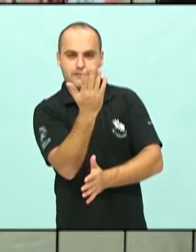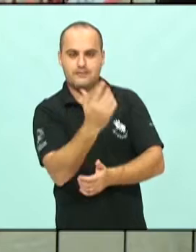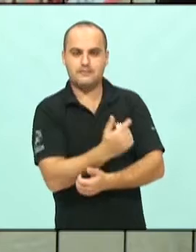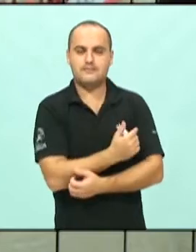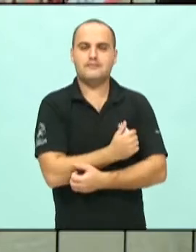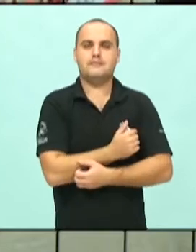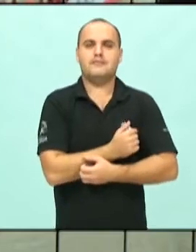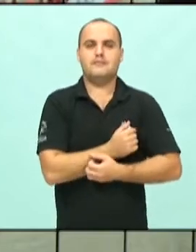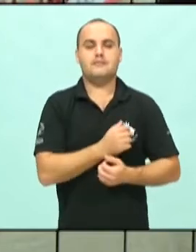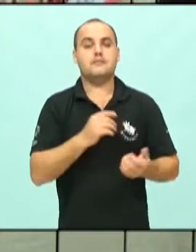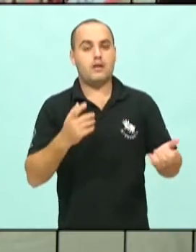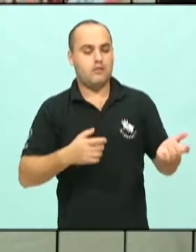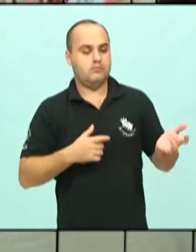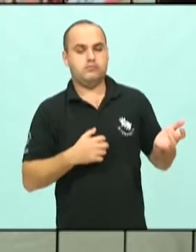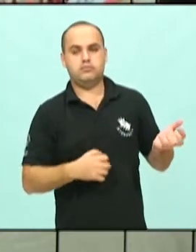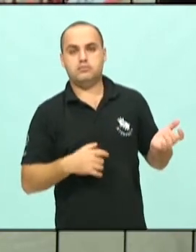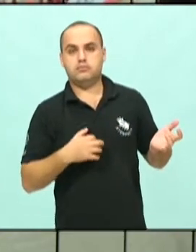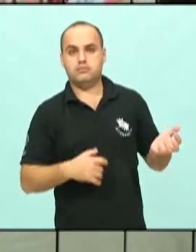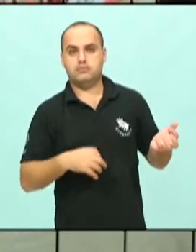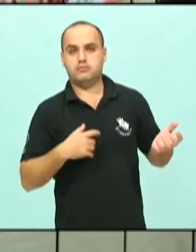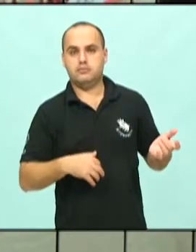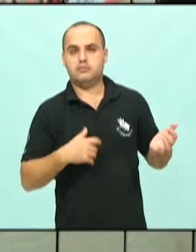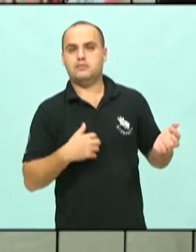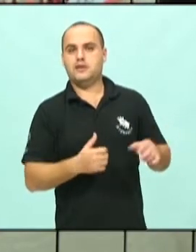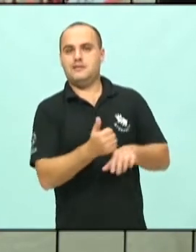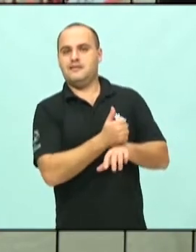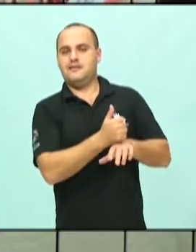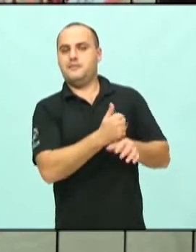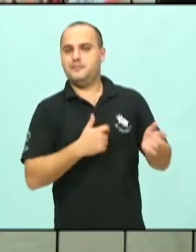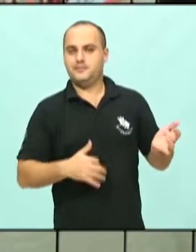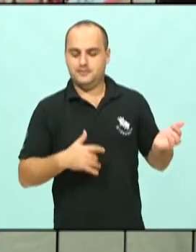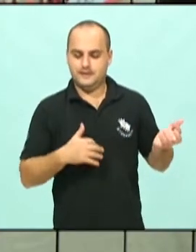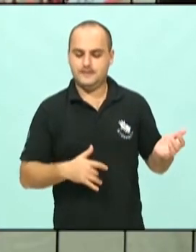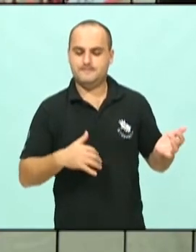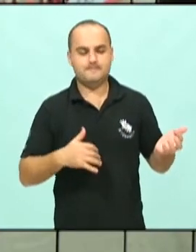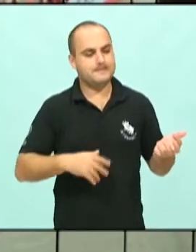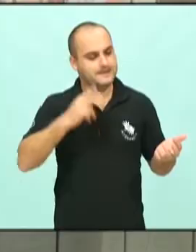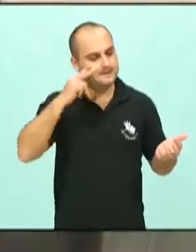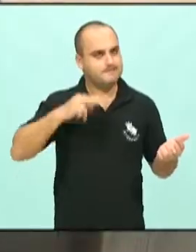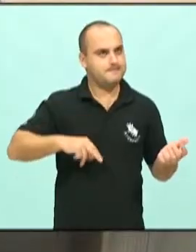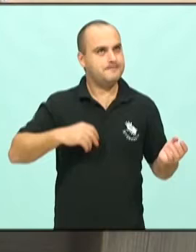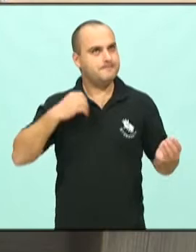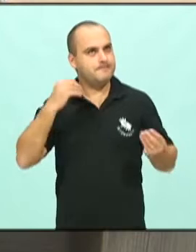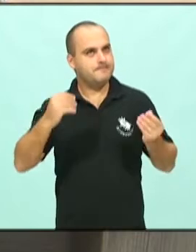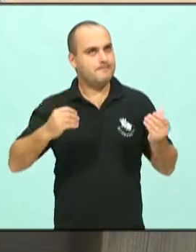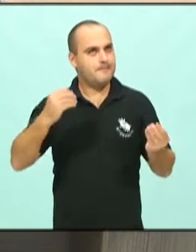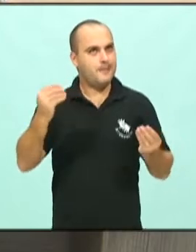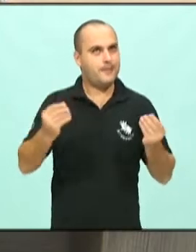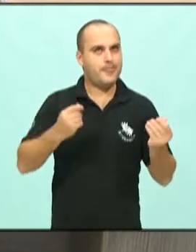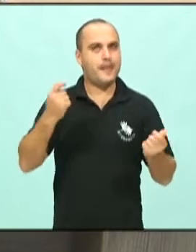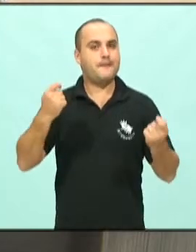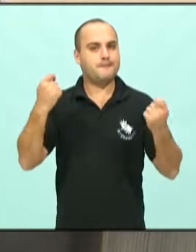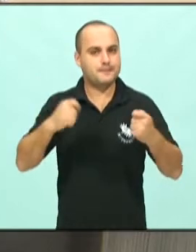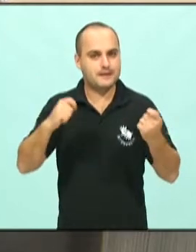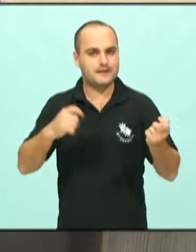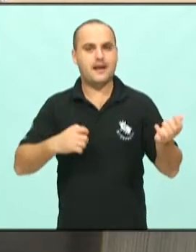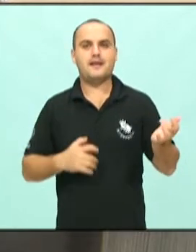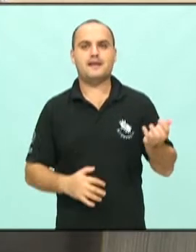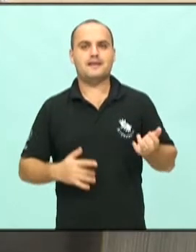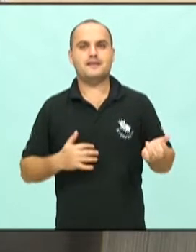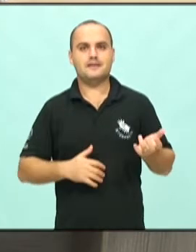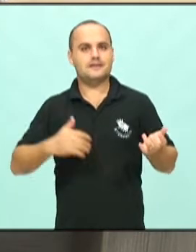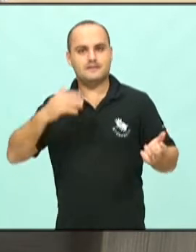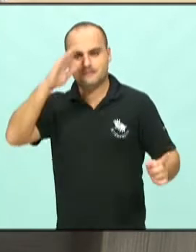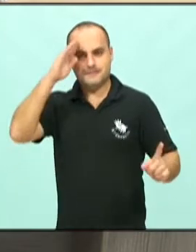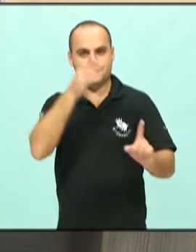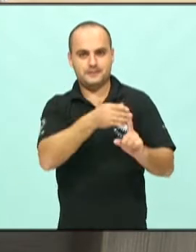Então, eu penso assim, o violão vai ser protagonista se a música, se eu achar como arranjador e como compositor que a música tem que ter o violão como protagonista. E nesse